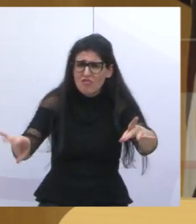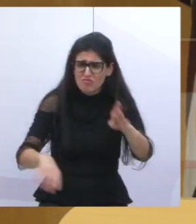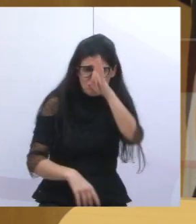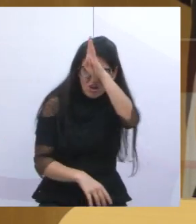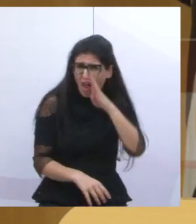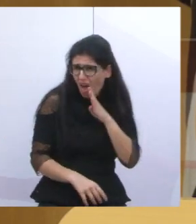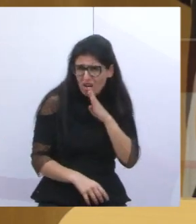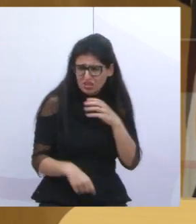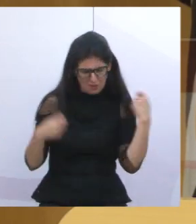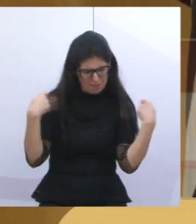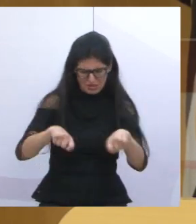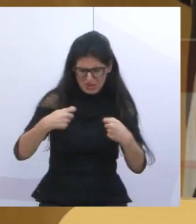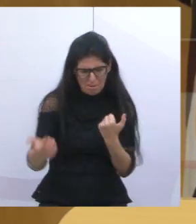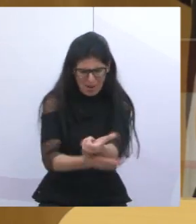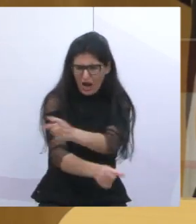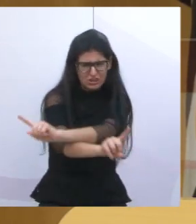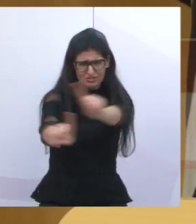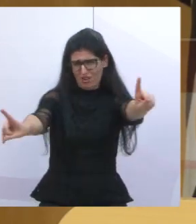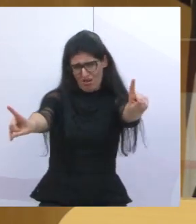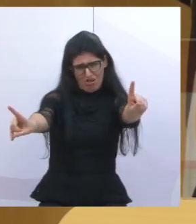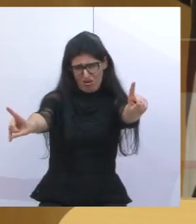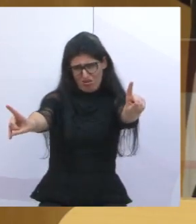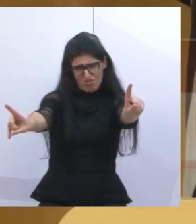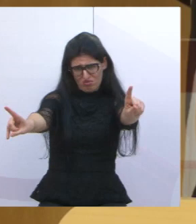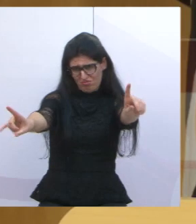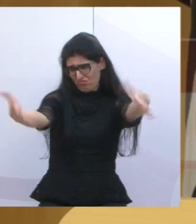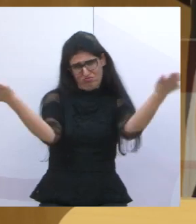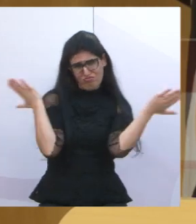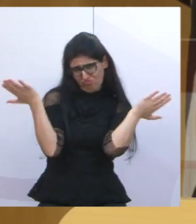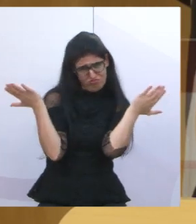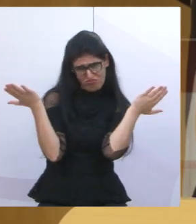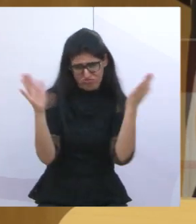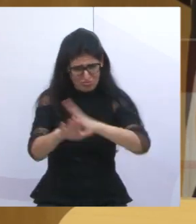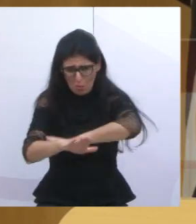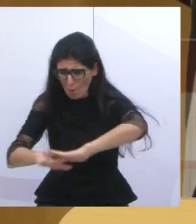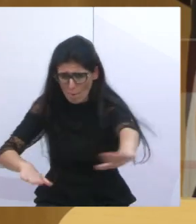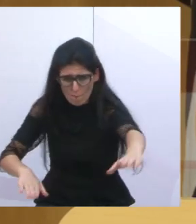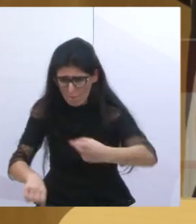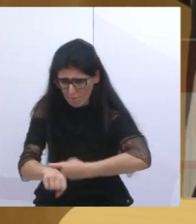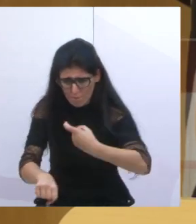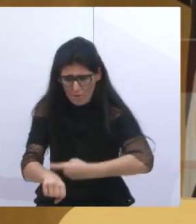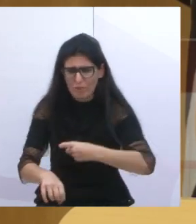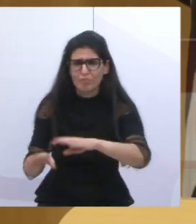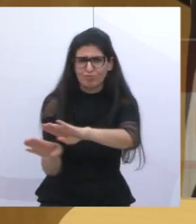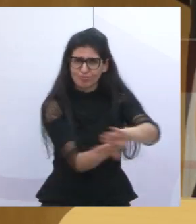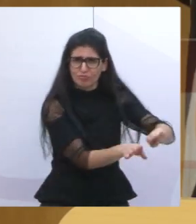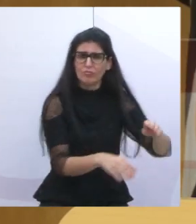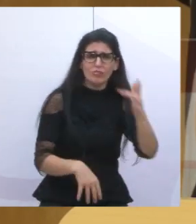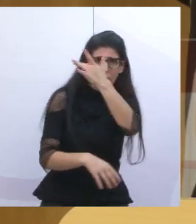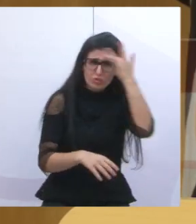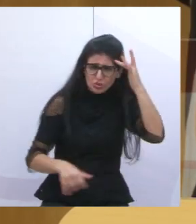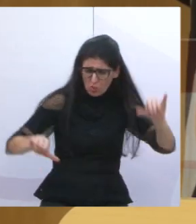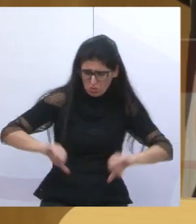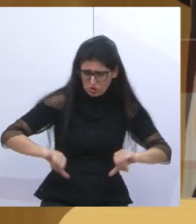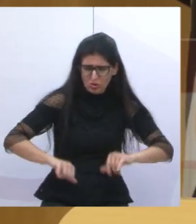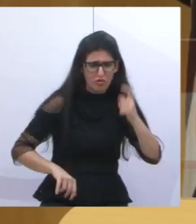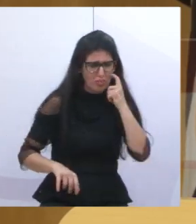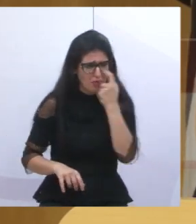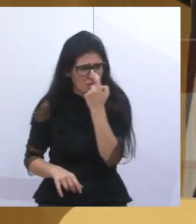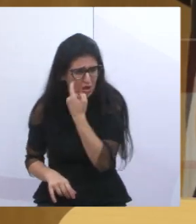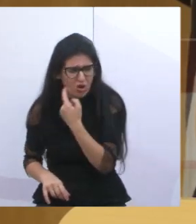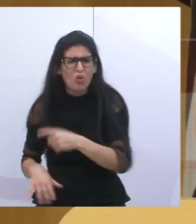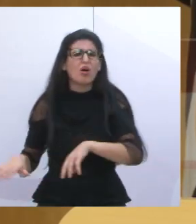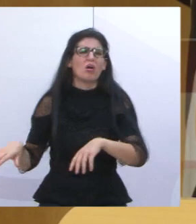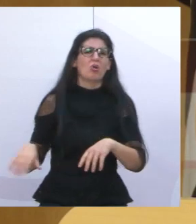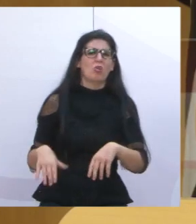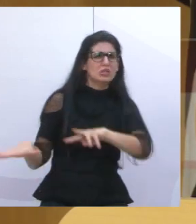Agora, o povo do Parque Minha Lua sofre muito por isto. Essa semana passada, há muito tempo, vereador, e como